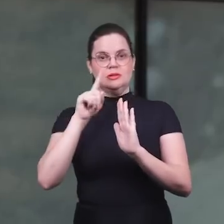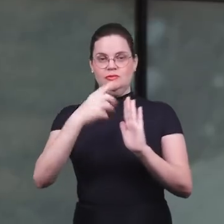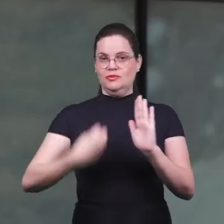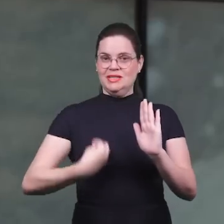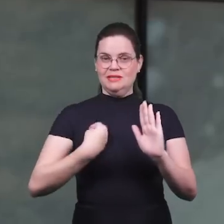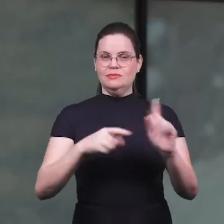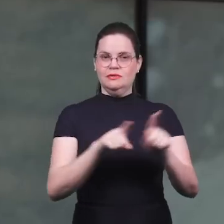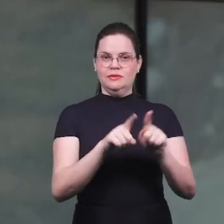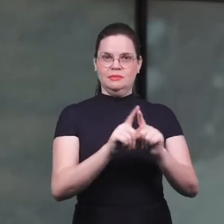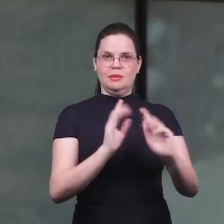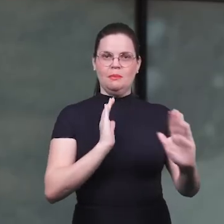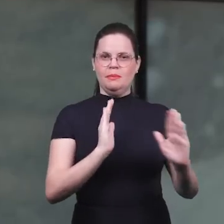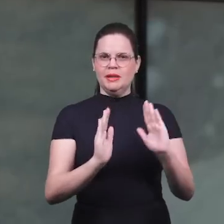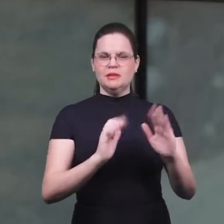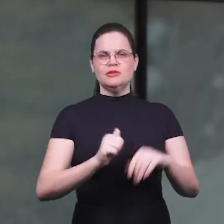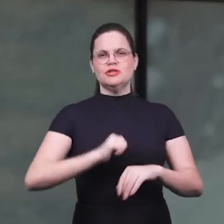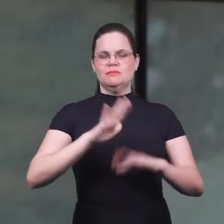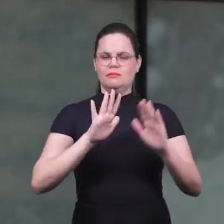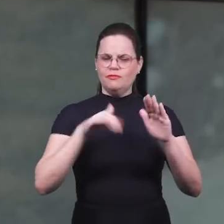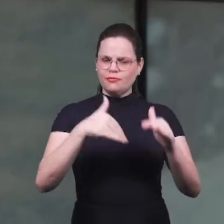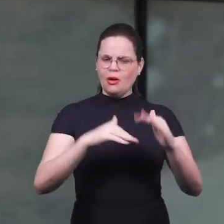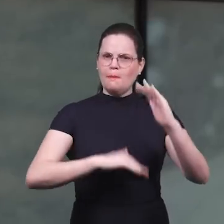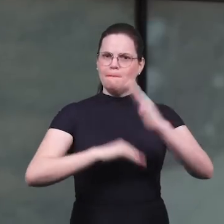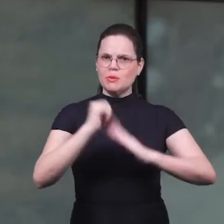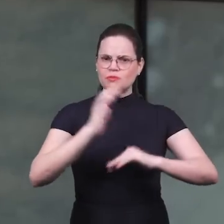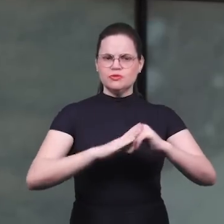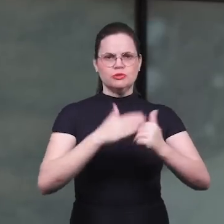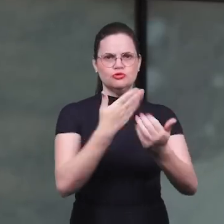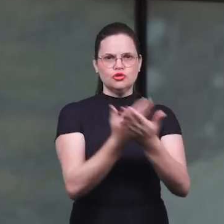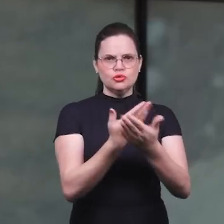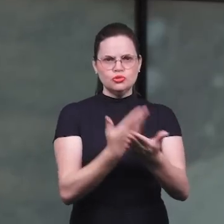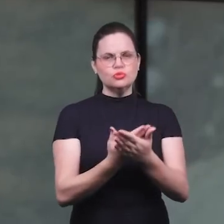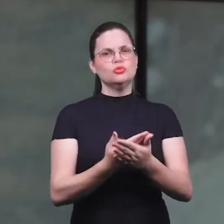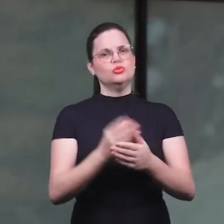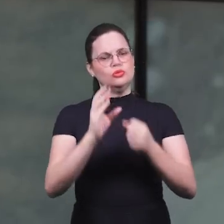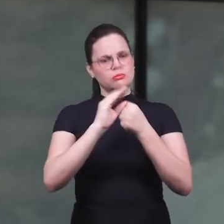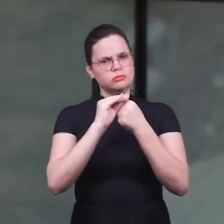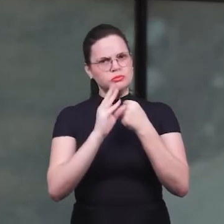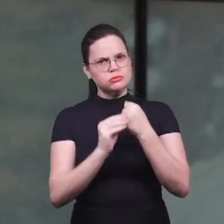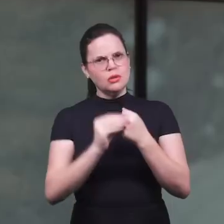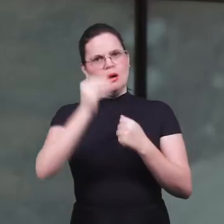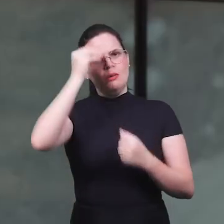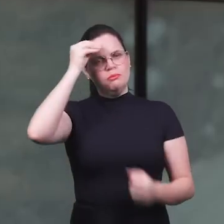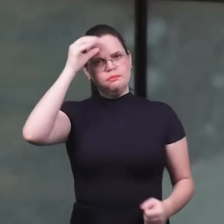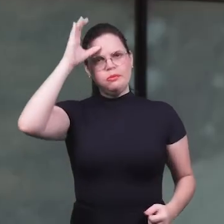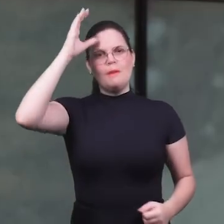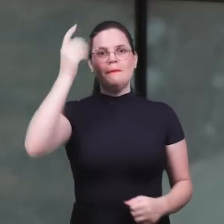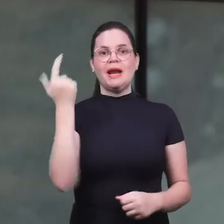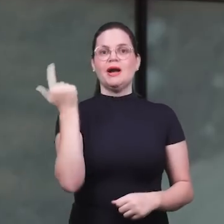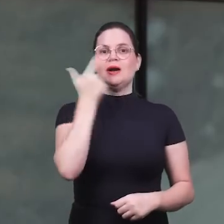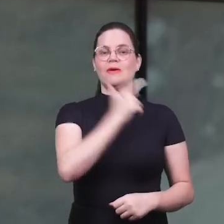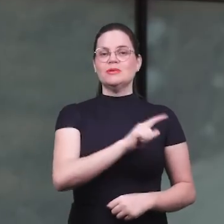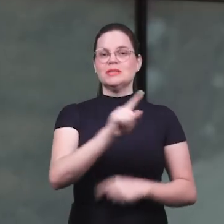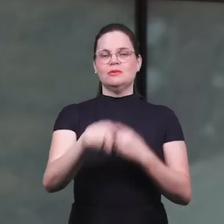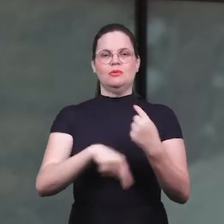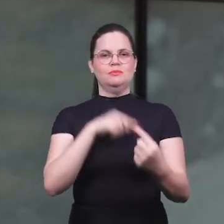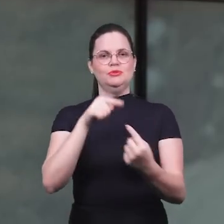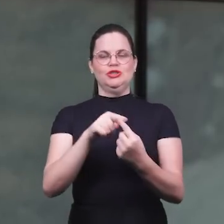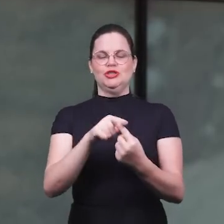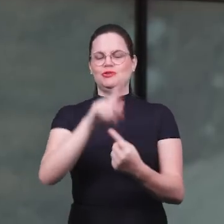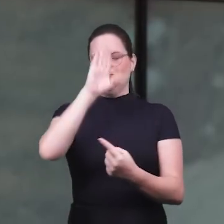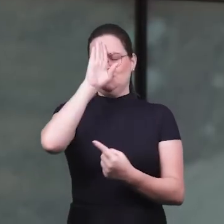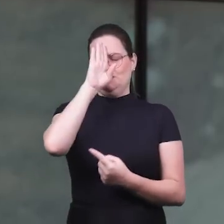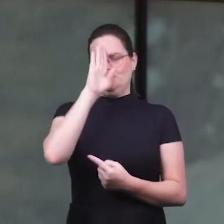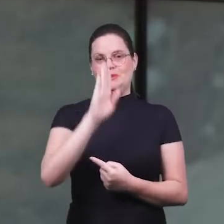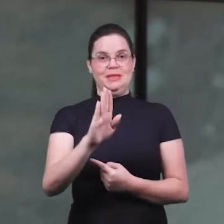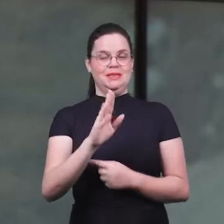por uma etapa de maior dedicação, de estudo, de empenho, para chegar onde você vai